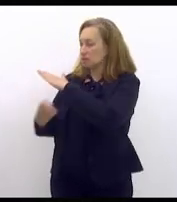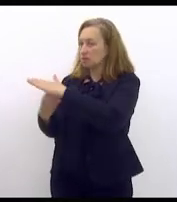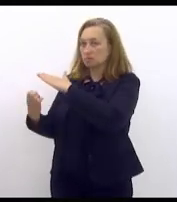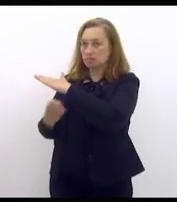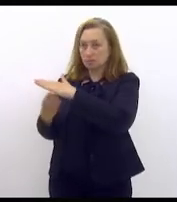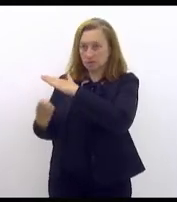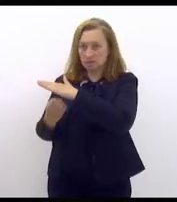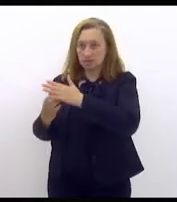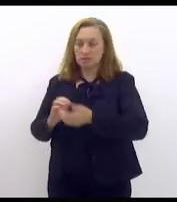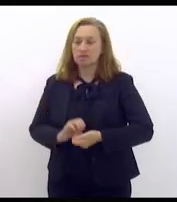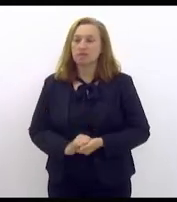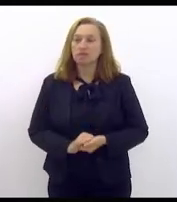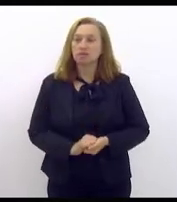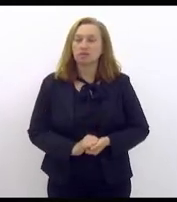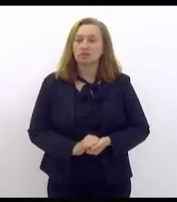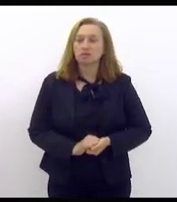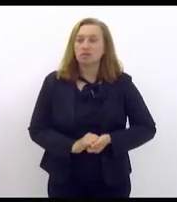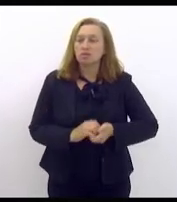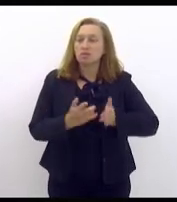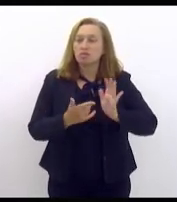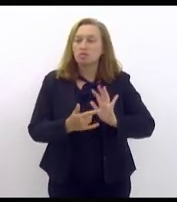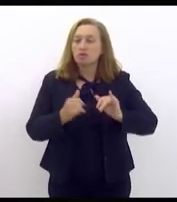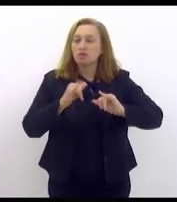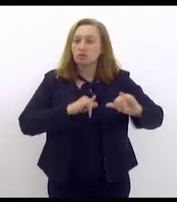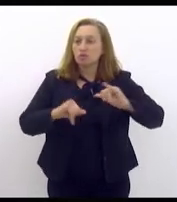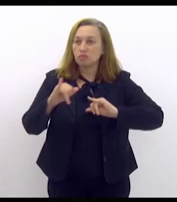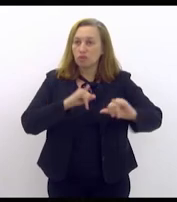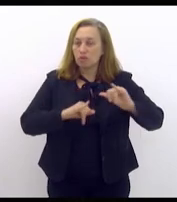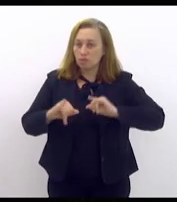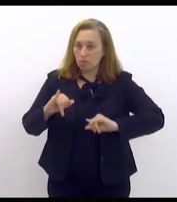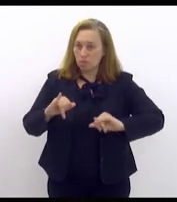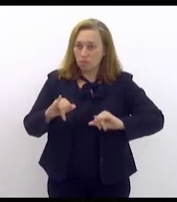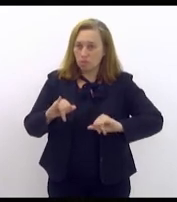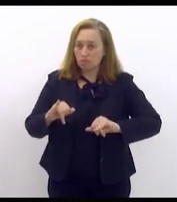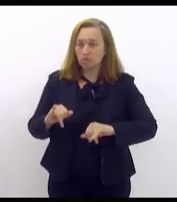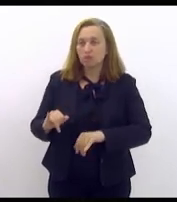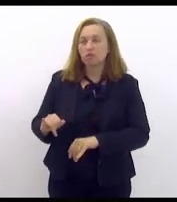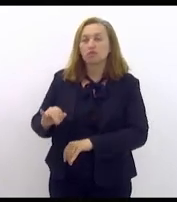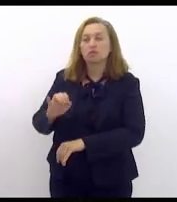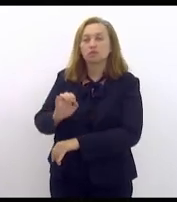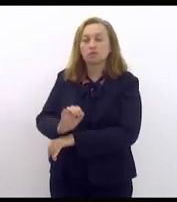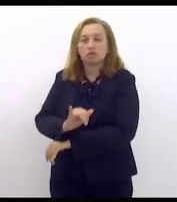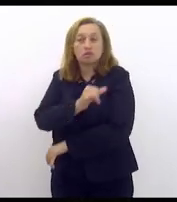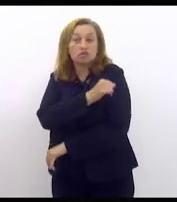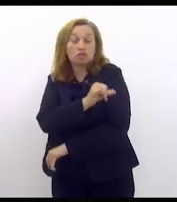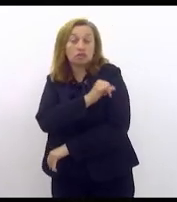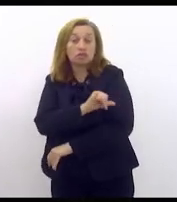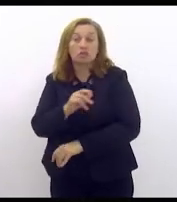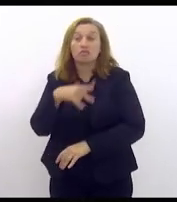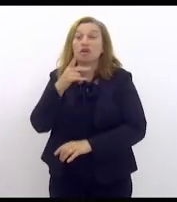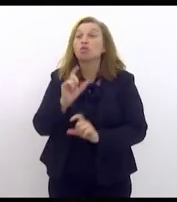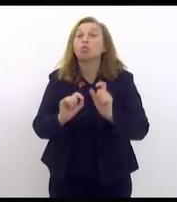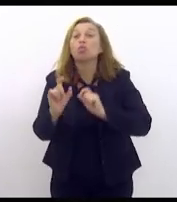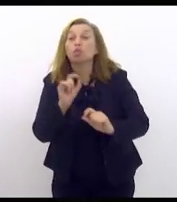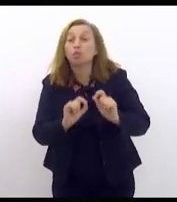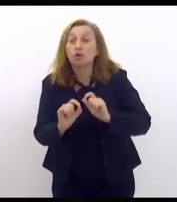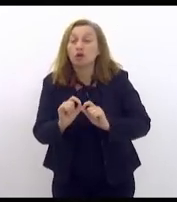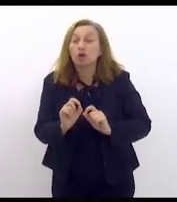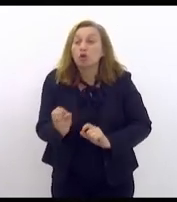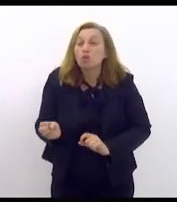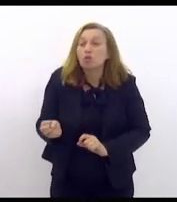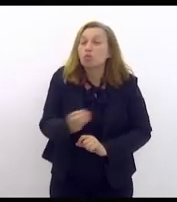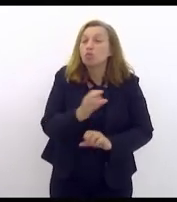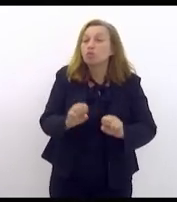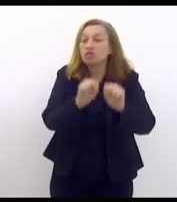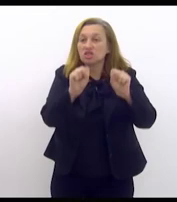de risco elevou a nota a longo prazo do Rio de Janeiro, alegando o quê? Alegando que o novo regime de